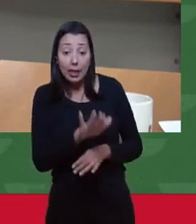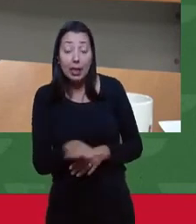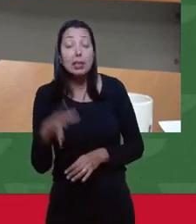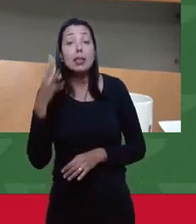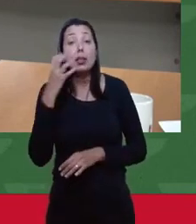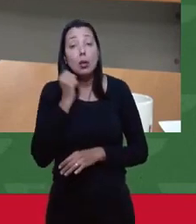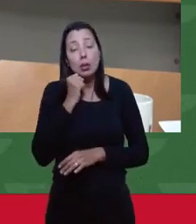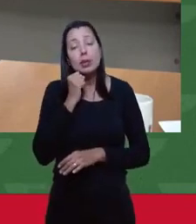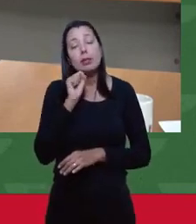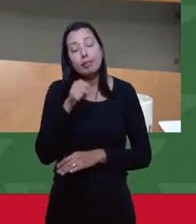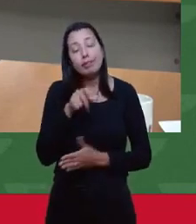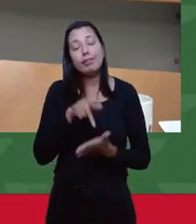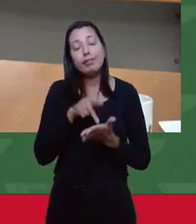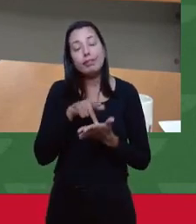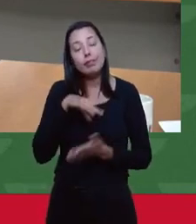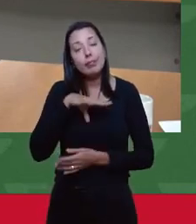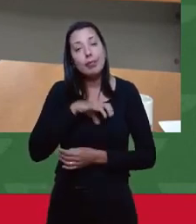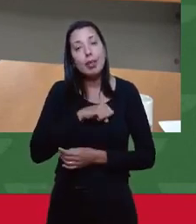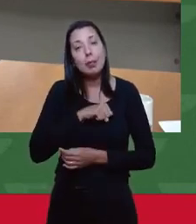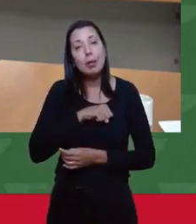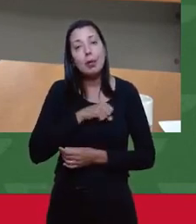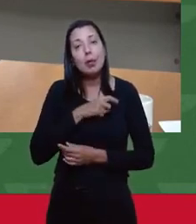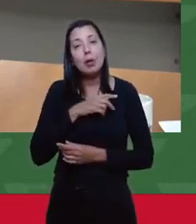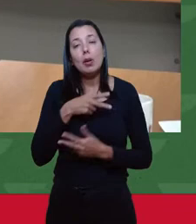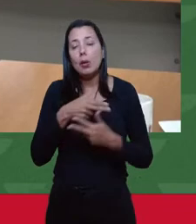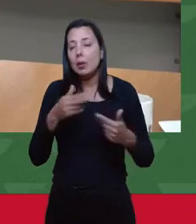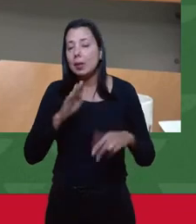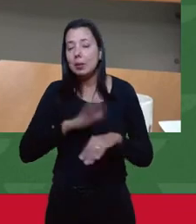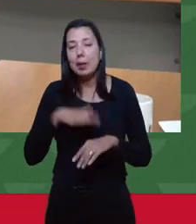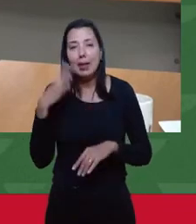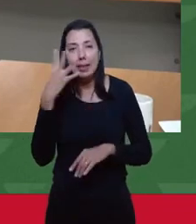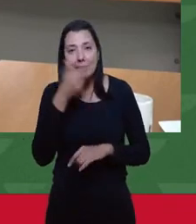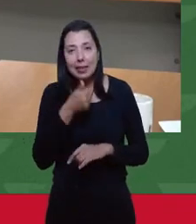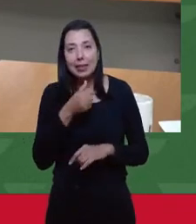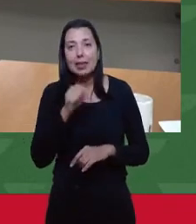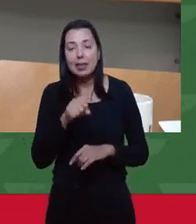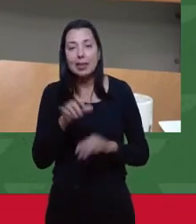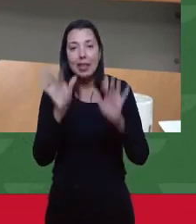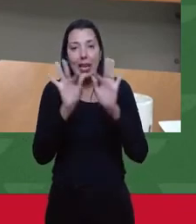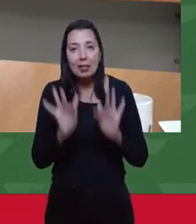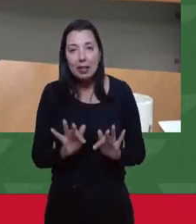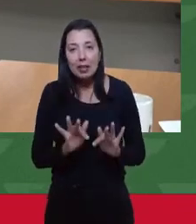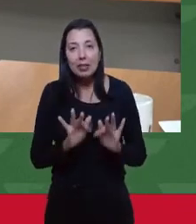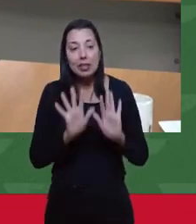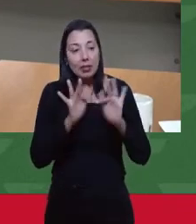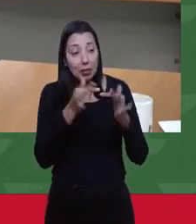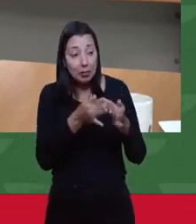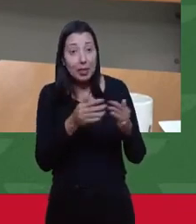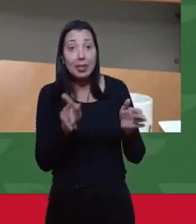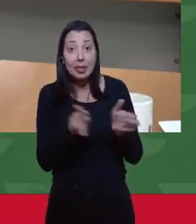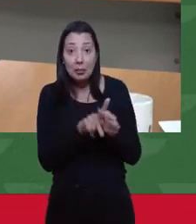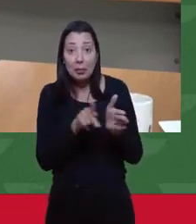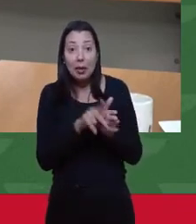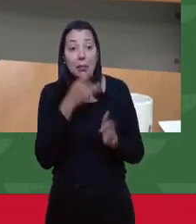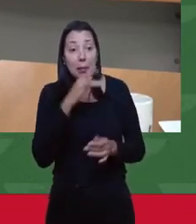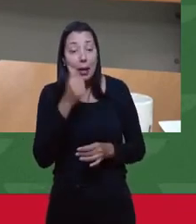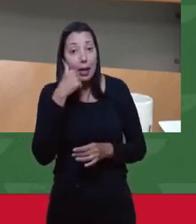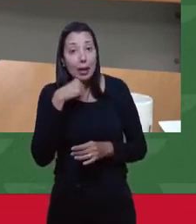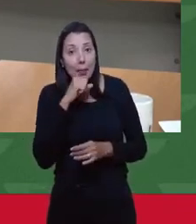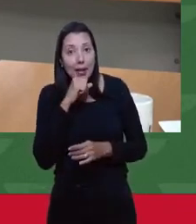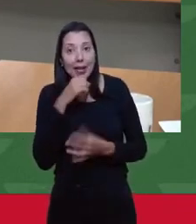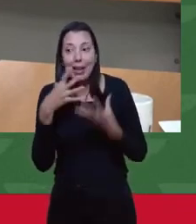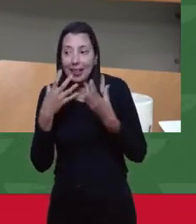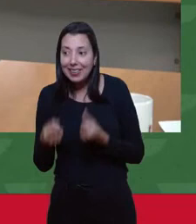adoção. Esse gesto de amor. Coisa mais linda. E a felicidade dos pais ou das mães, vamos dizer assim, né, que passam a